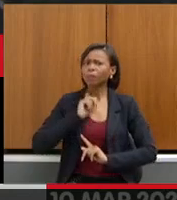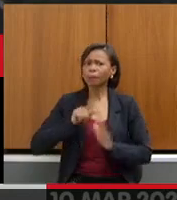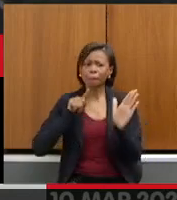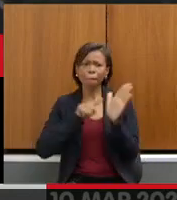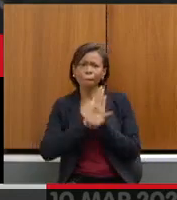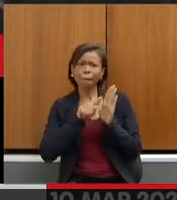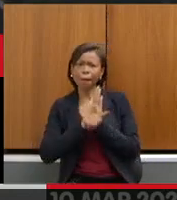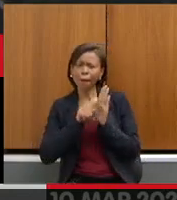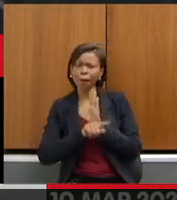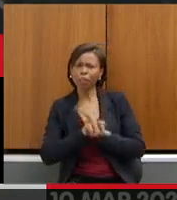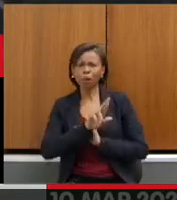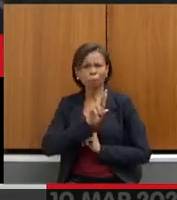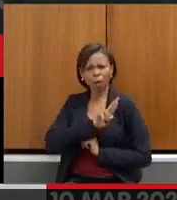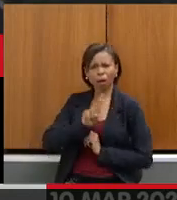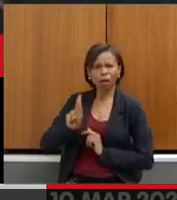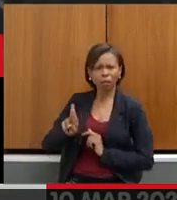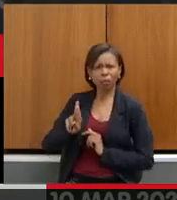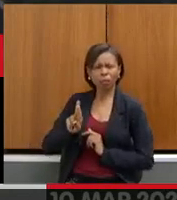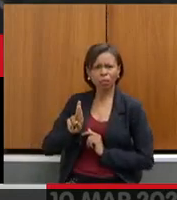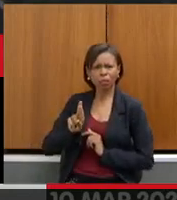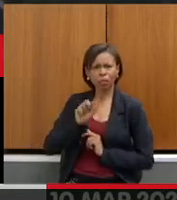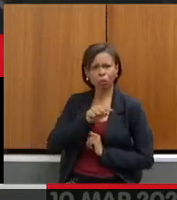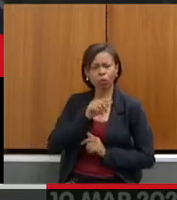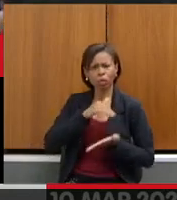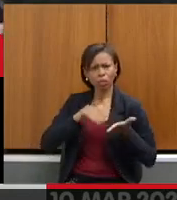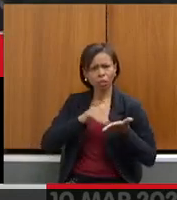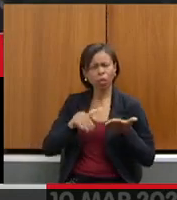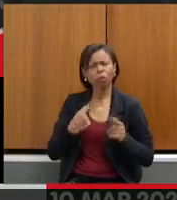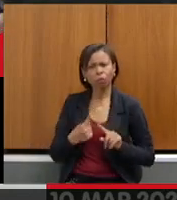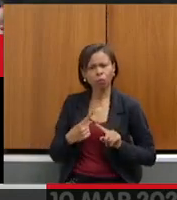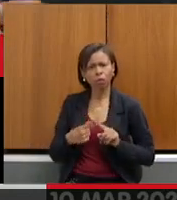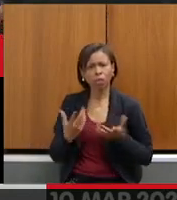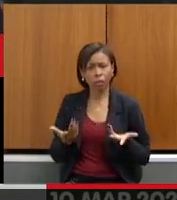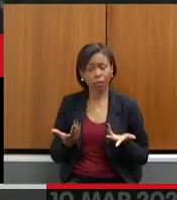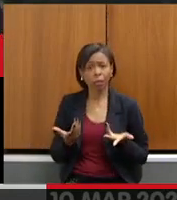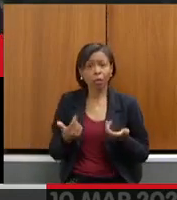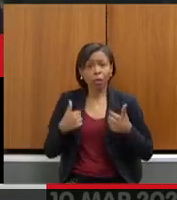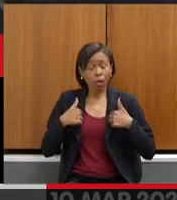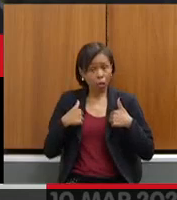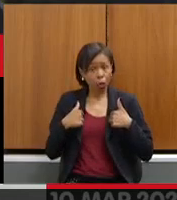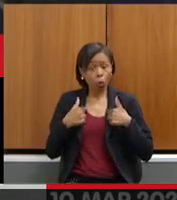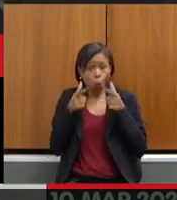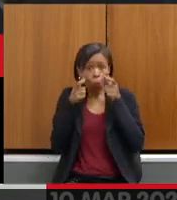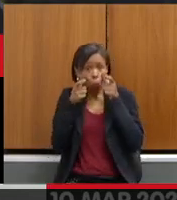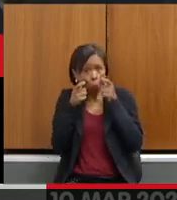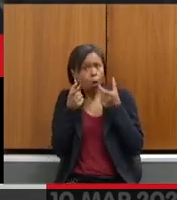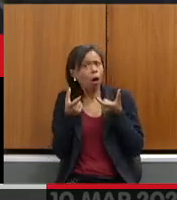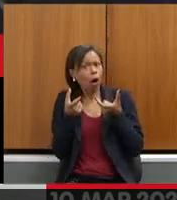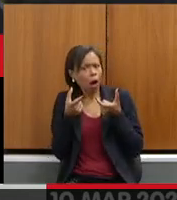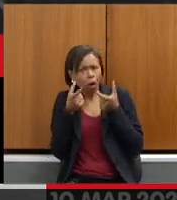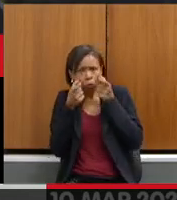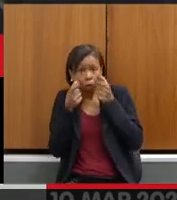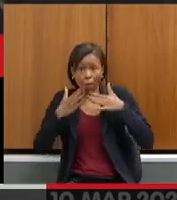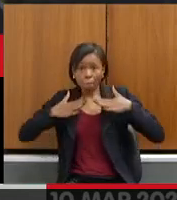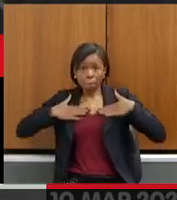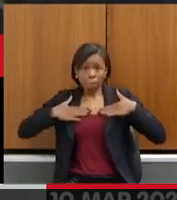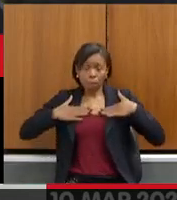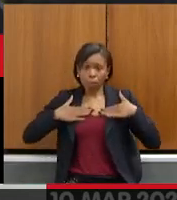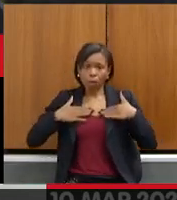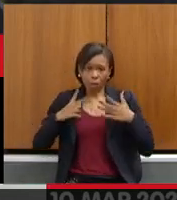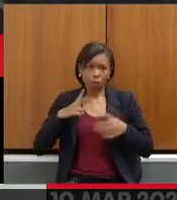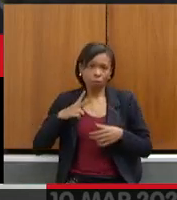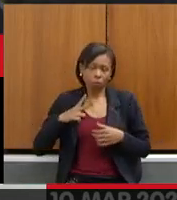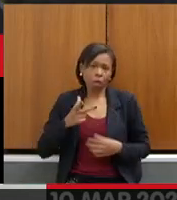perguntas respondidas pelo Secretário é e porque no me causou curiosidade aí a curiosidade a minha não do